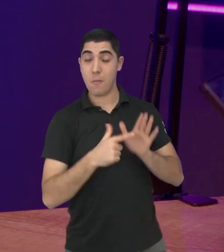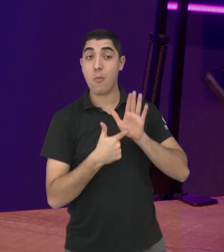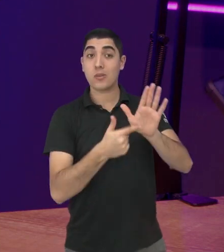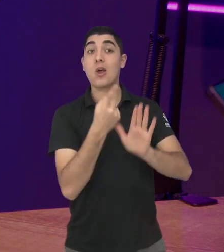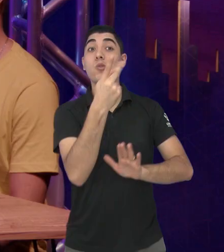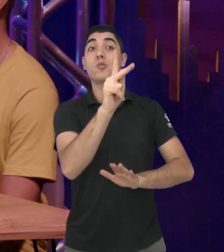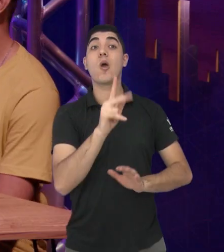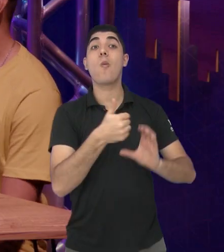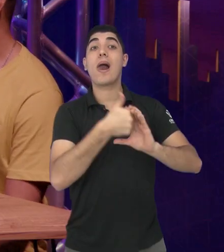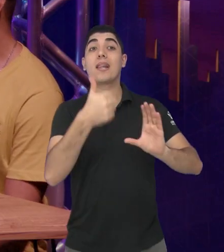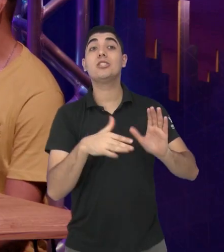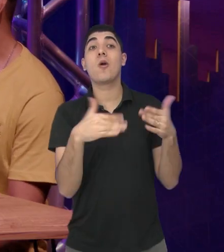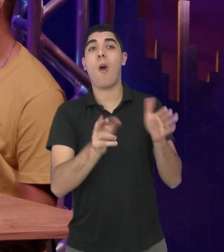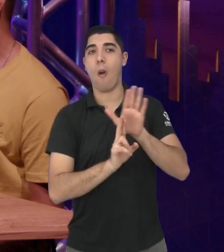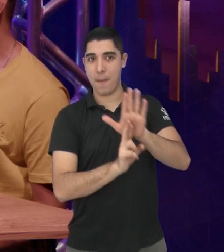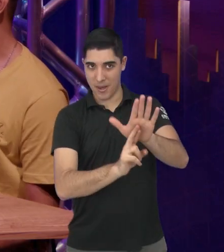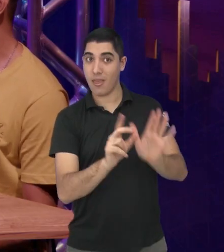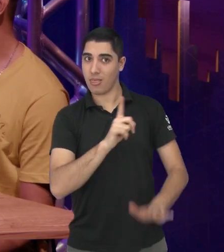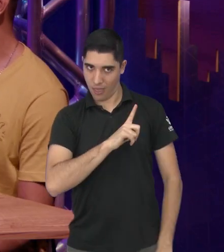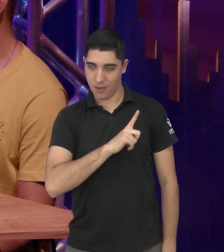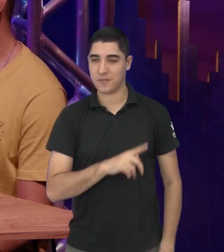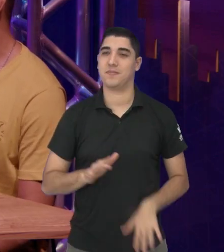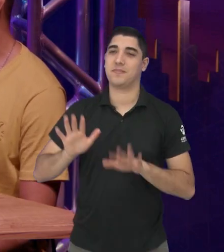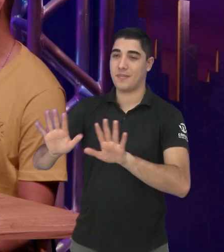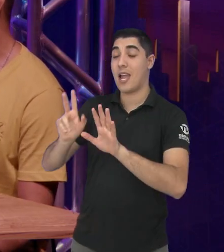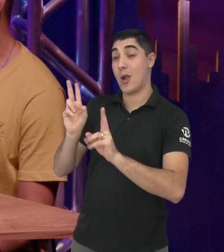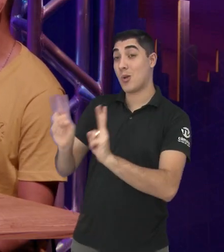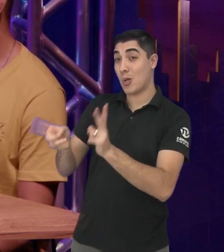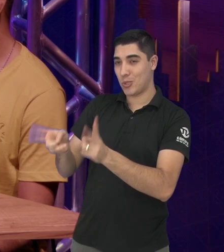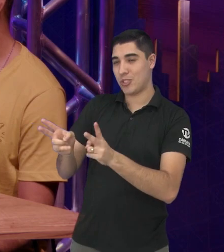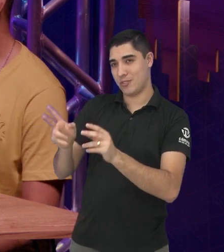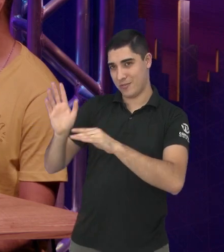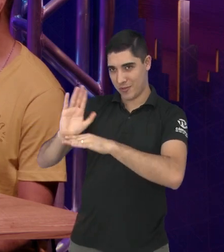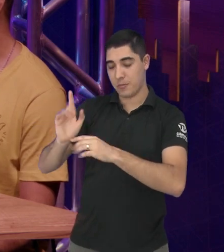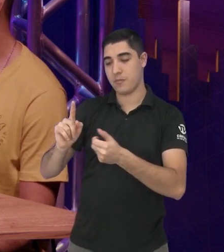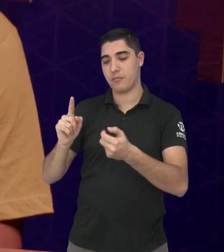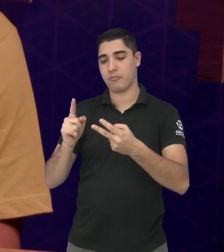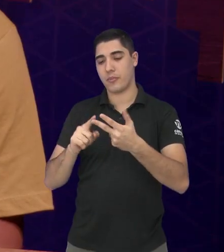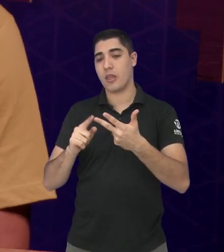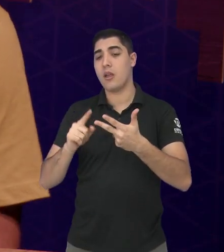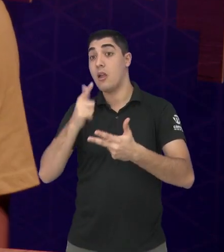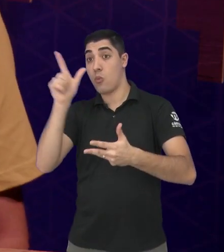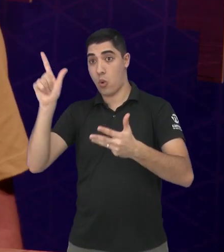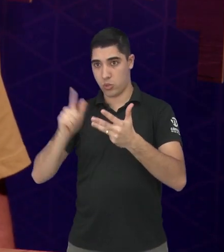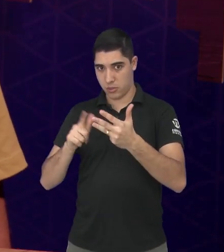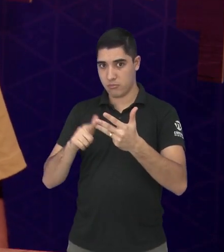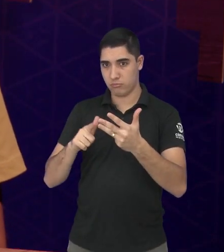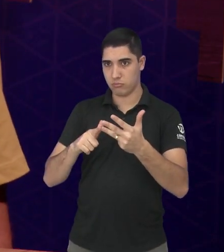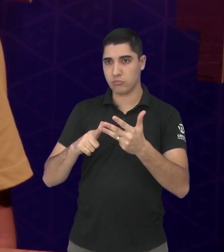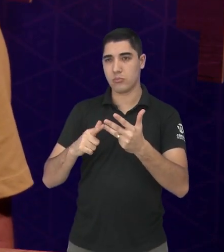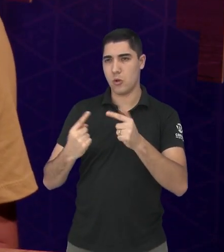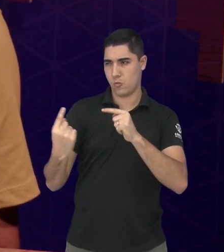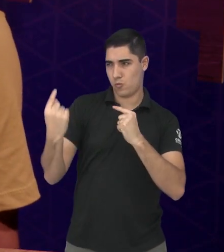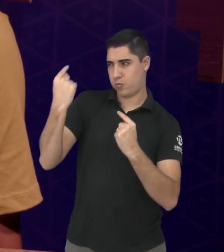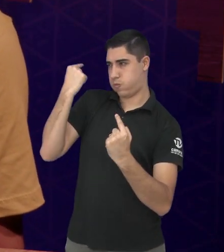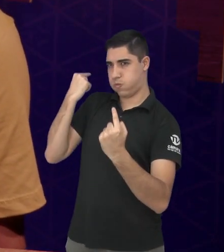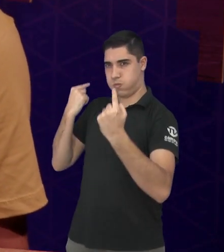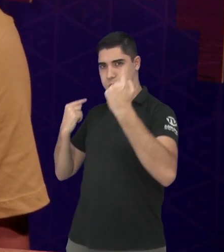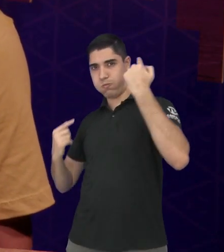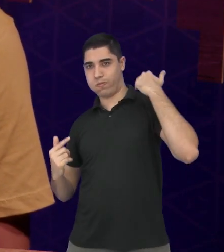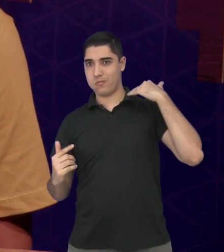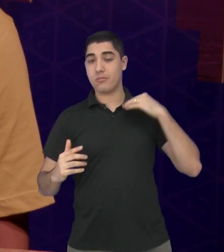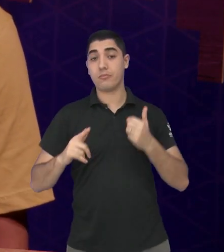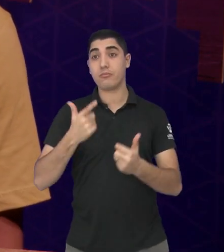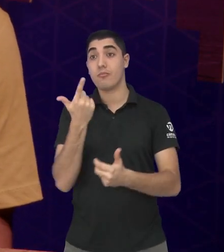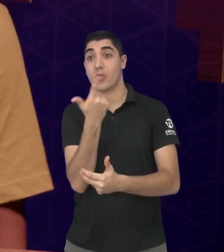representados. Mas aí a gente ainda segue a lista com Matrix, que não precisa falar nada, né? Super